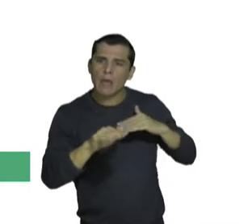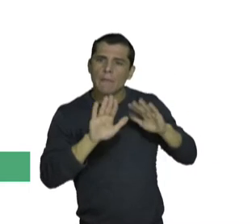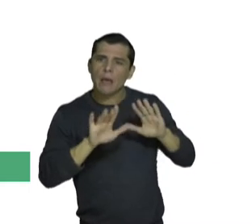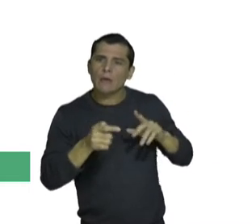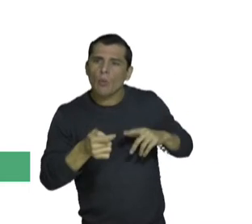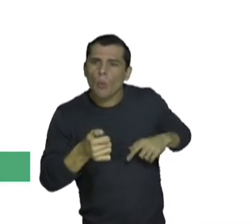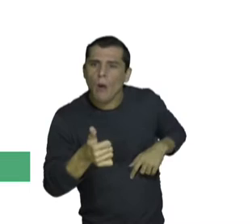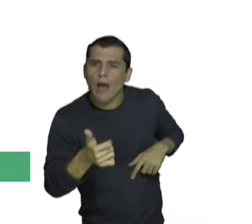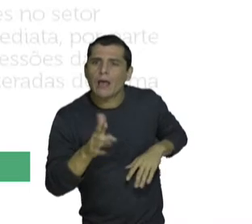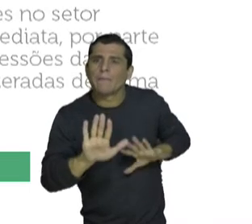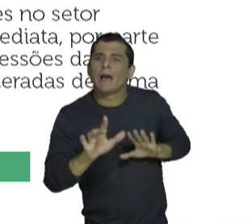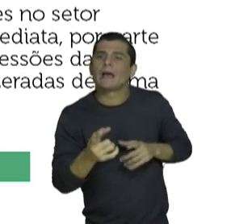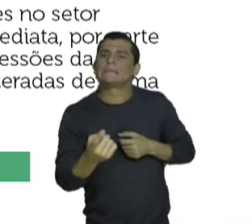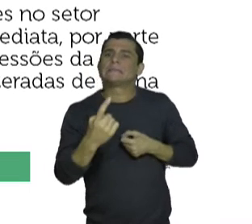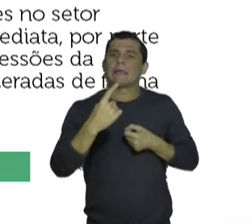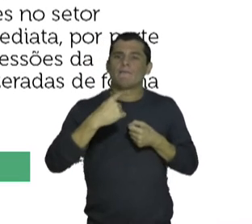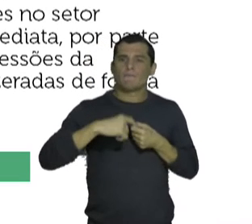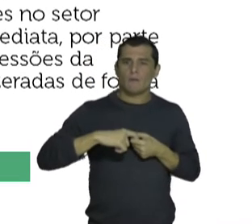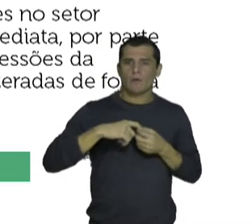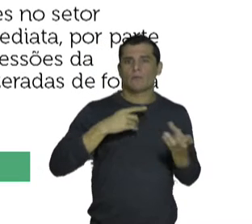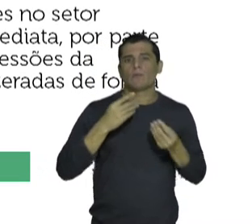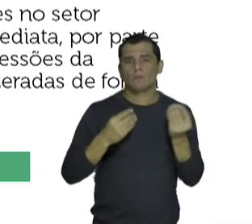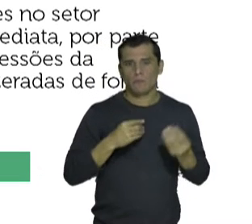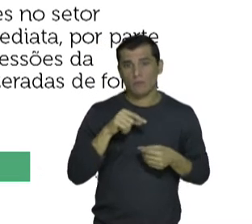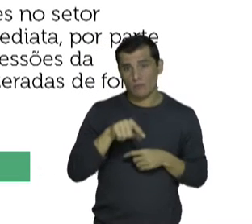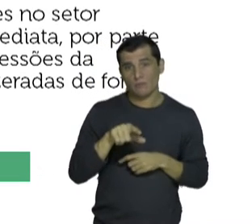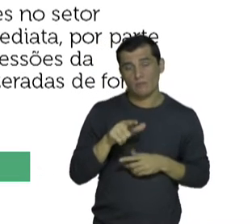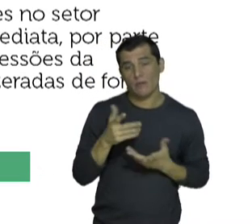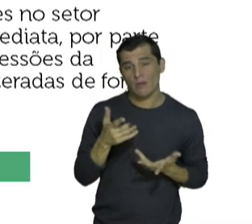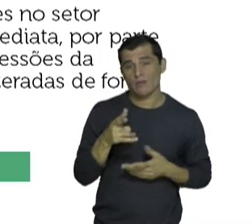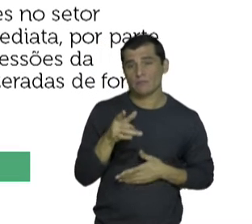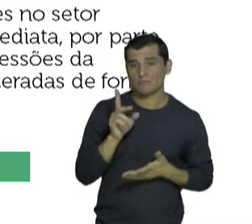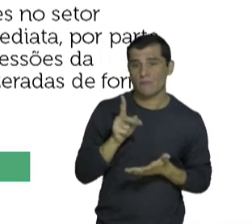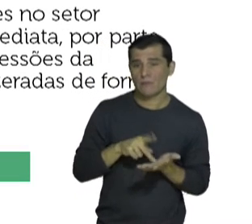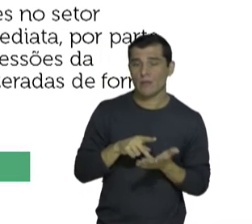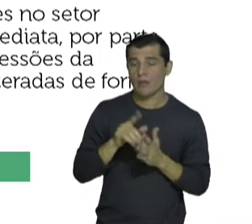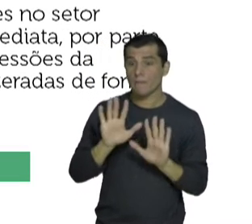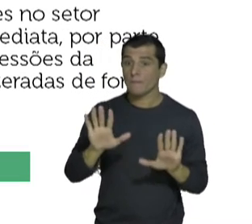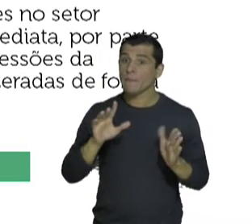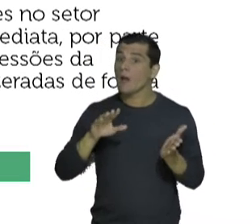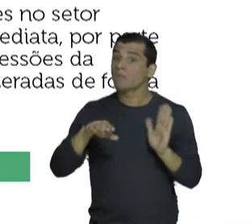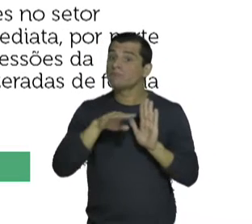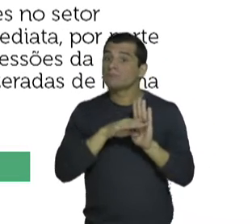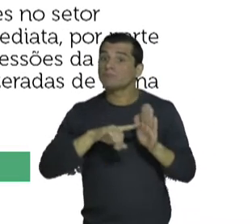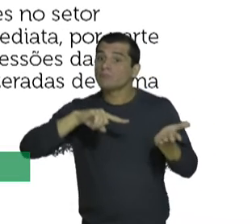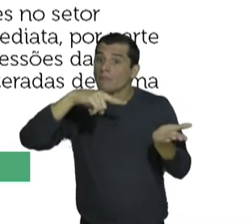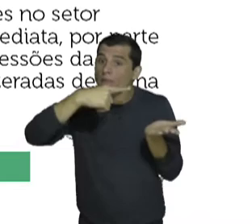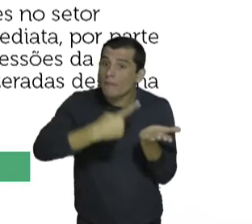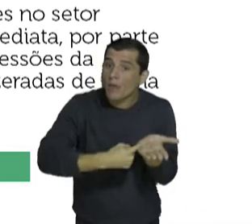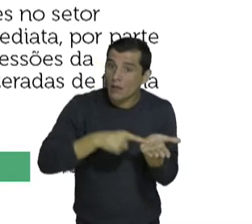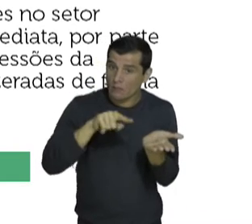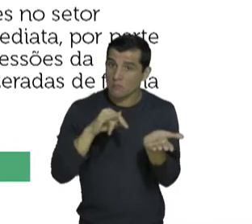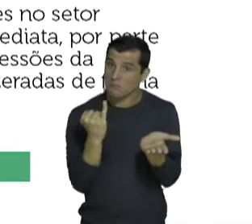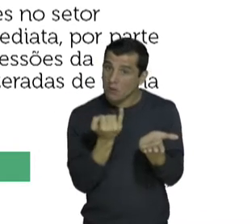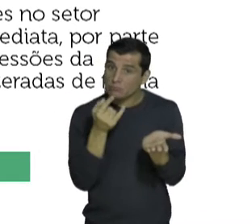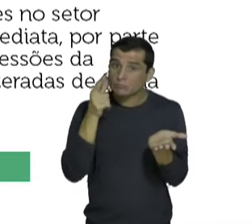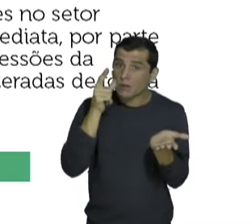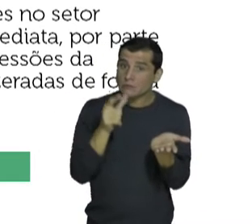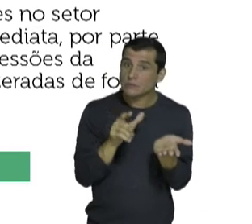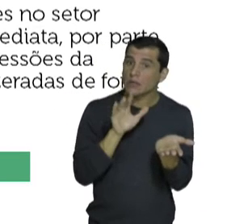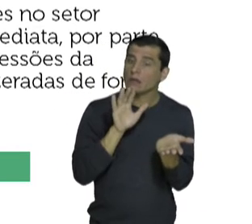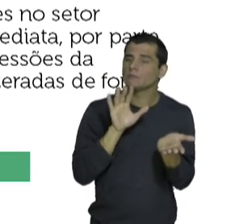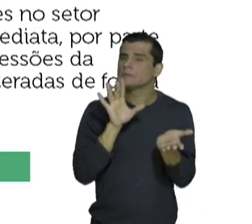mais bode na sala como foi dito isso é uma realidade então o tratado éem importante é interessante não vamos entrar nos